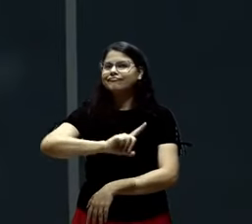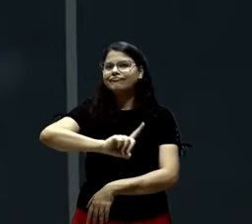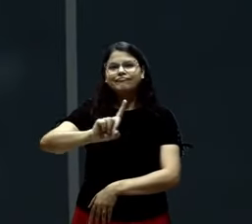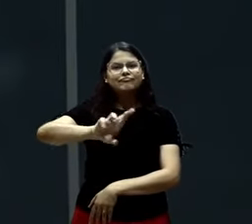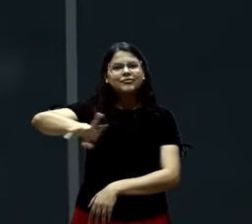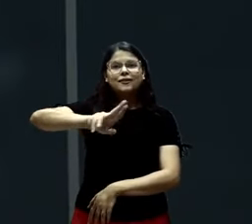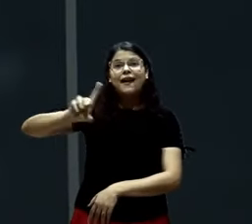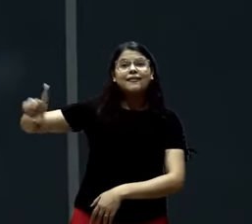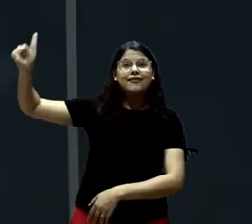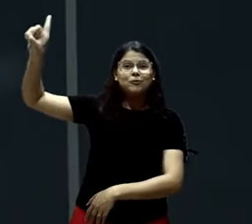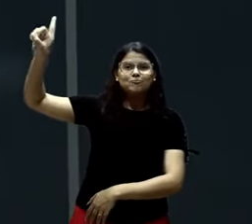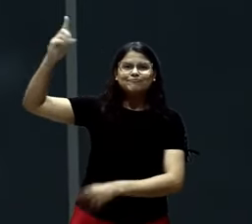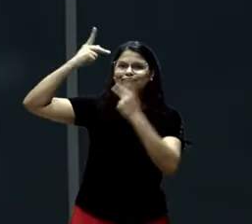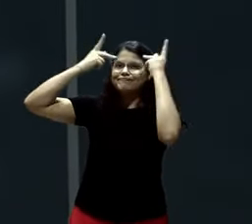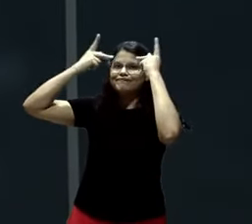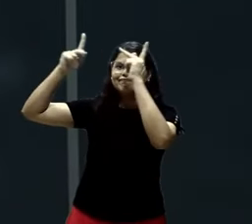é a vontade dele.